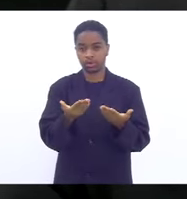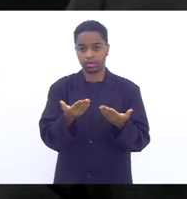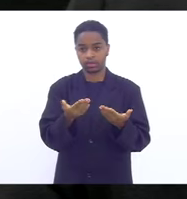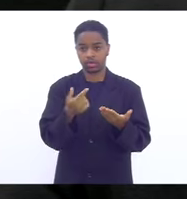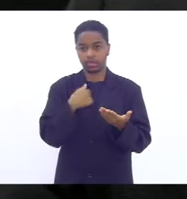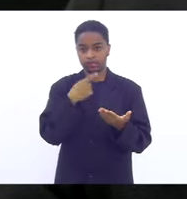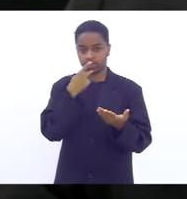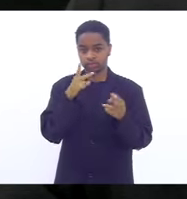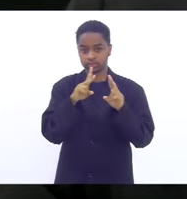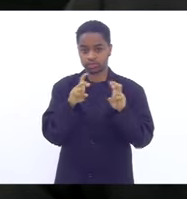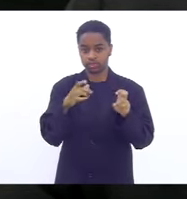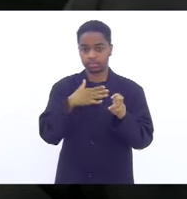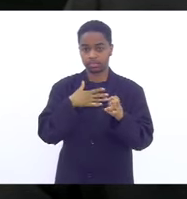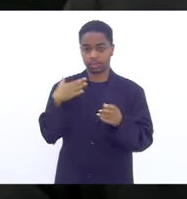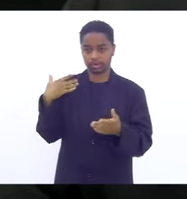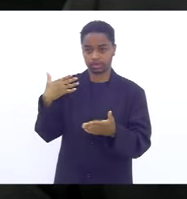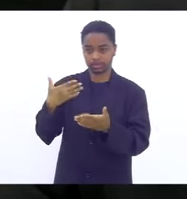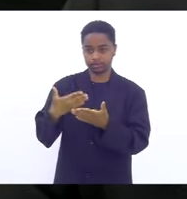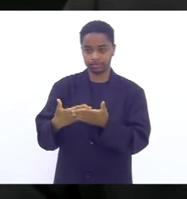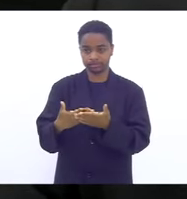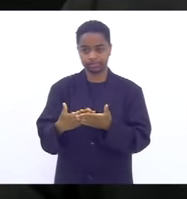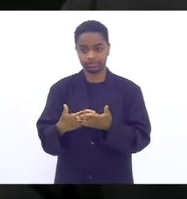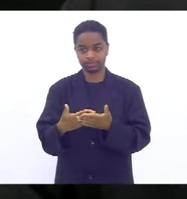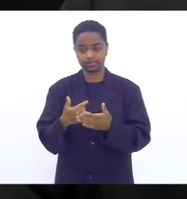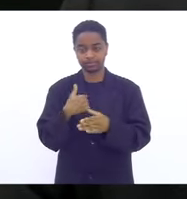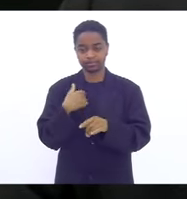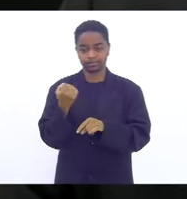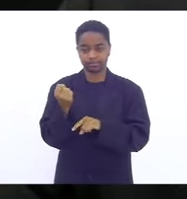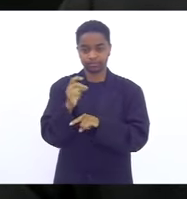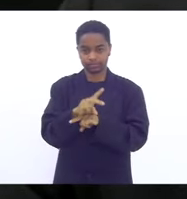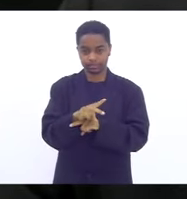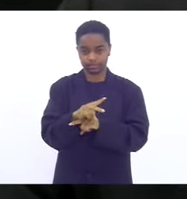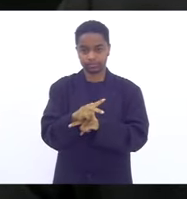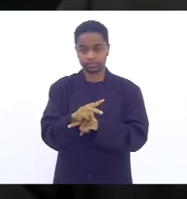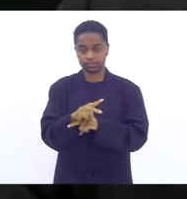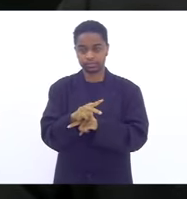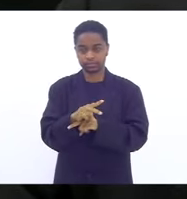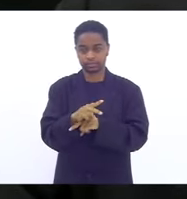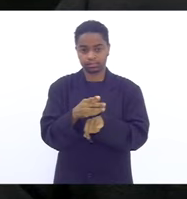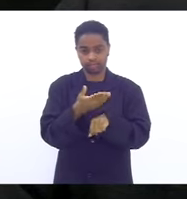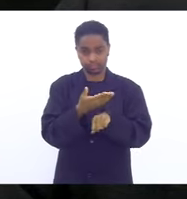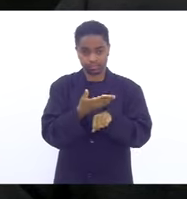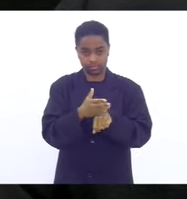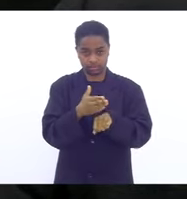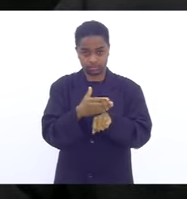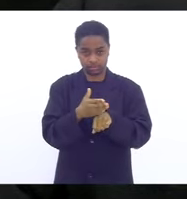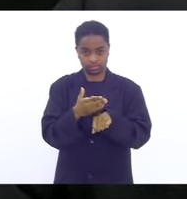da minha carreira, né? Eu entrei como trainee em